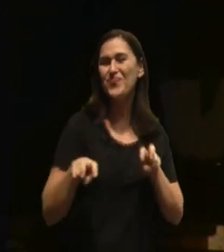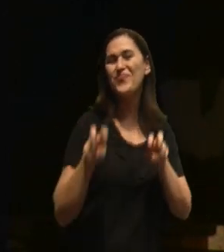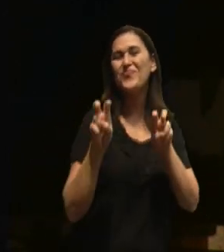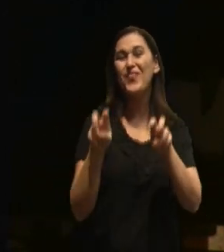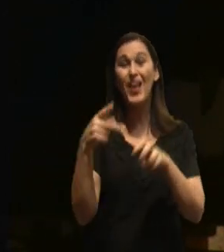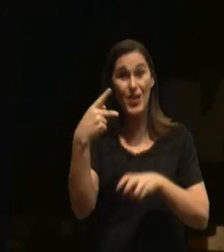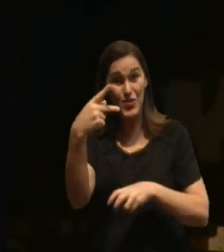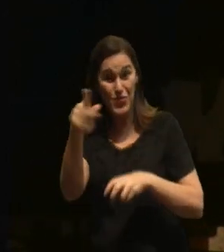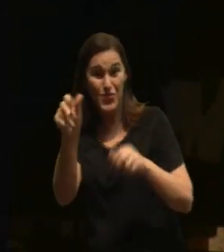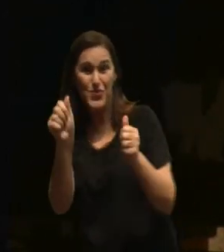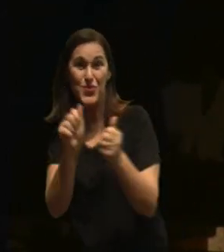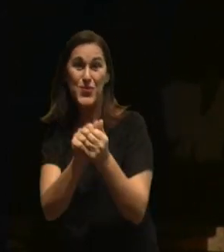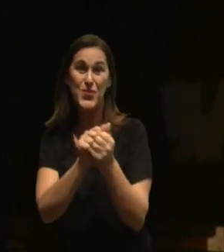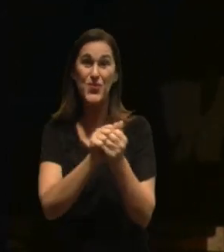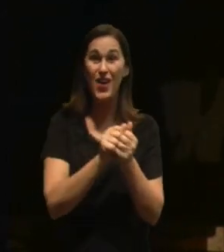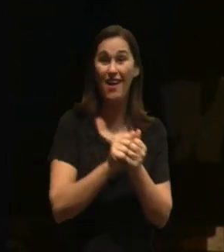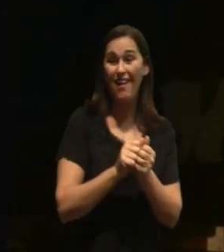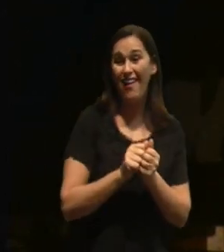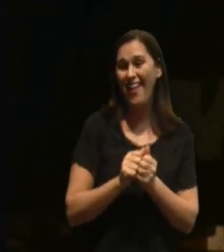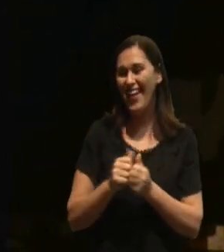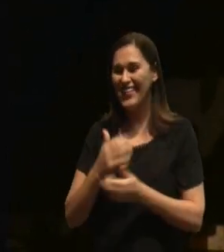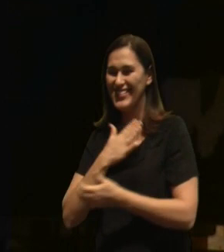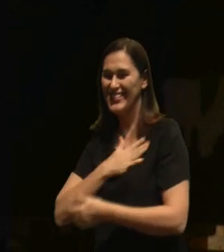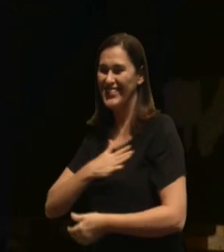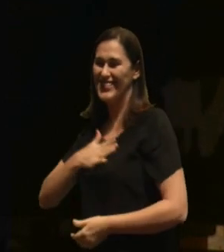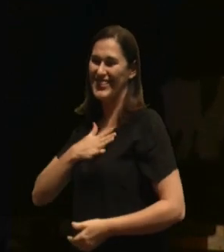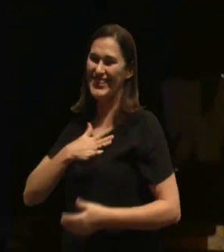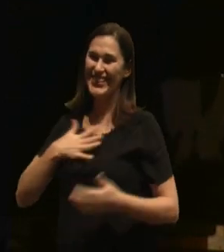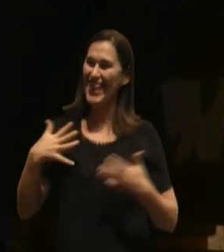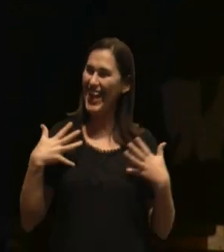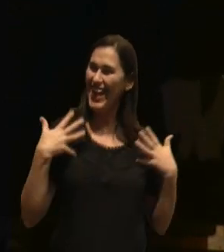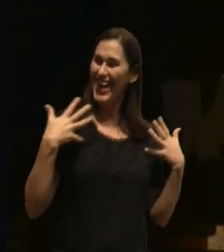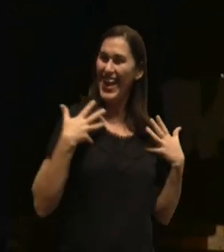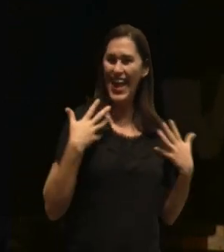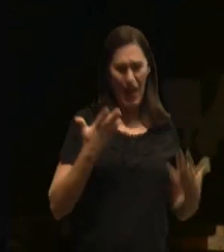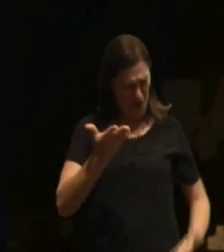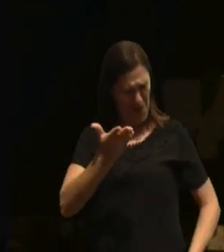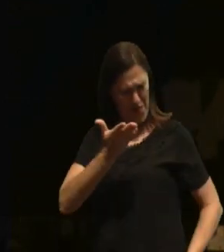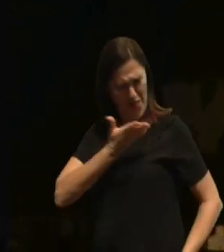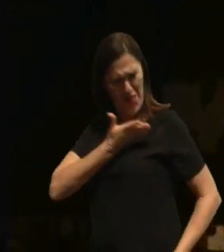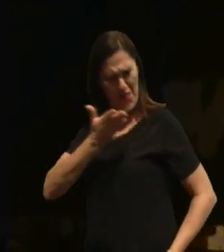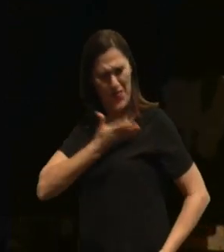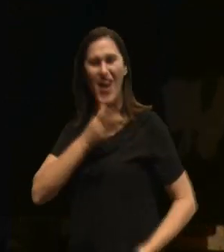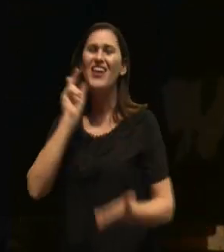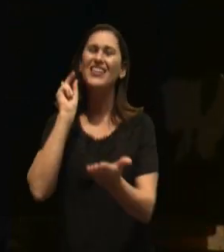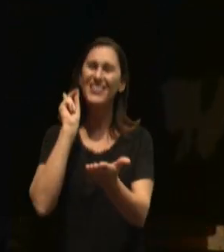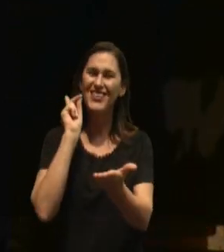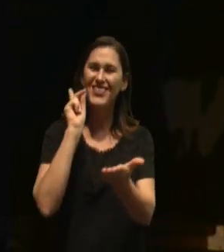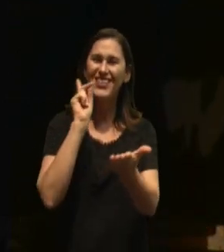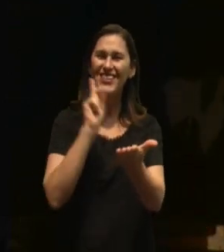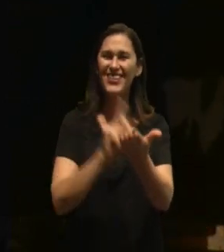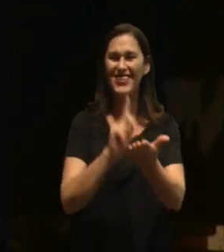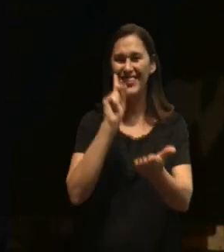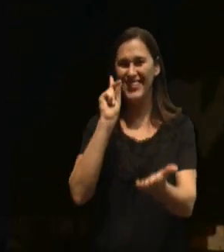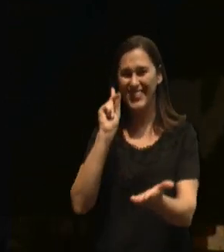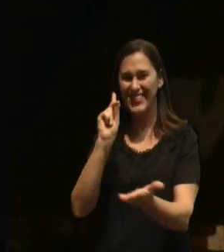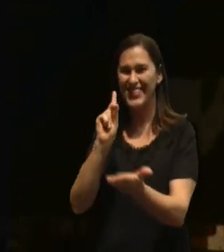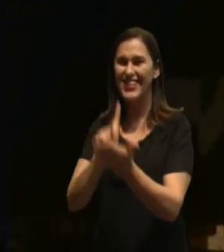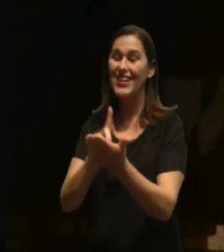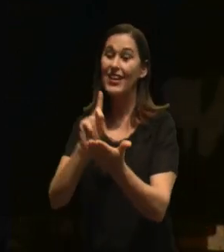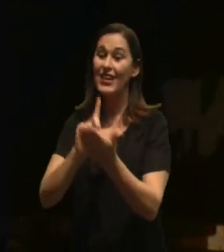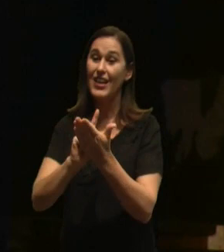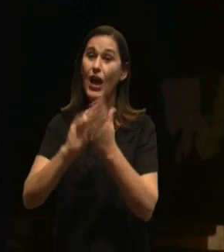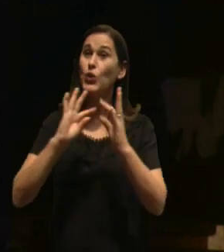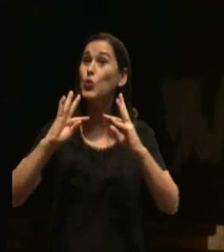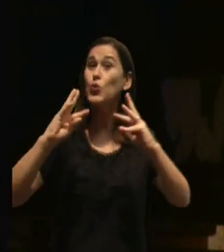Caminhar ao teu lado é um prazer, ser amigos pra valer,